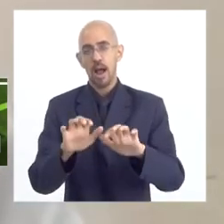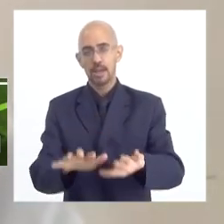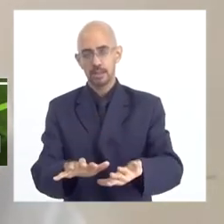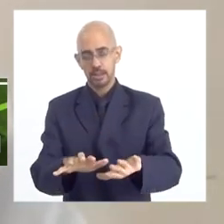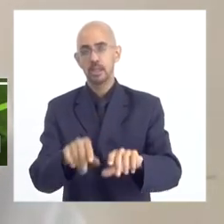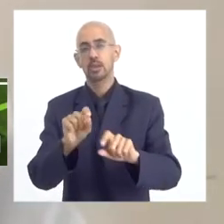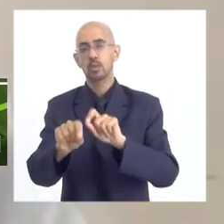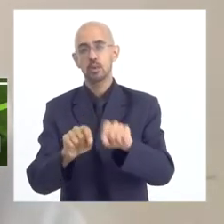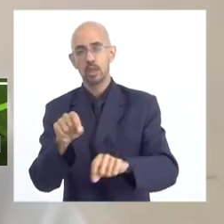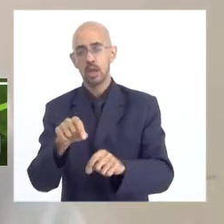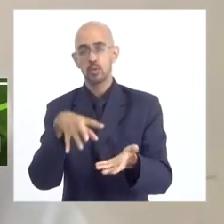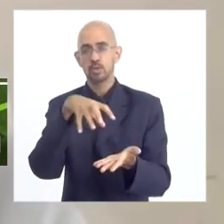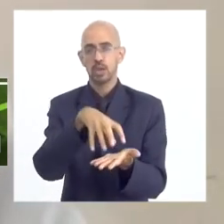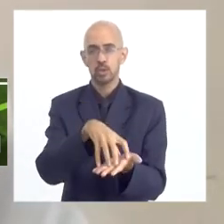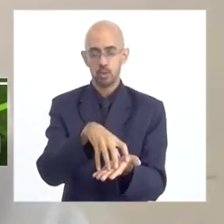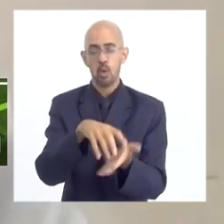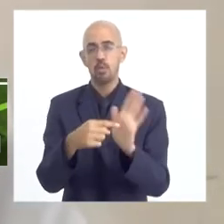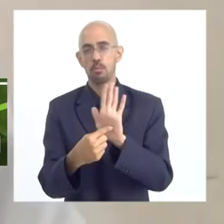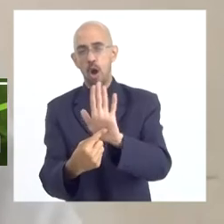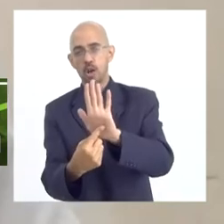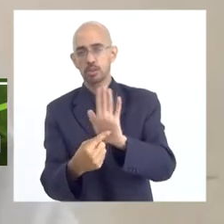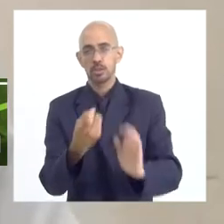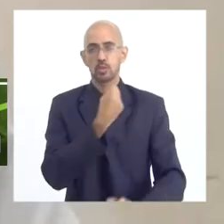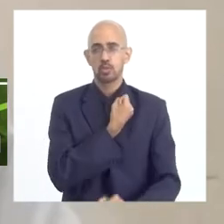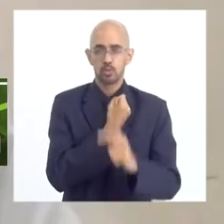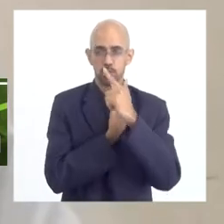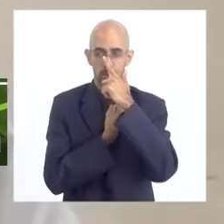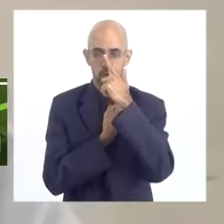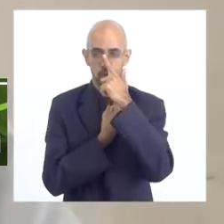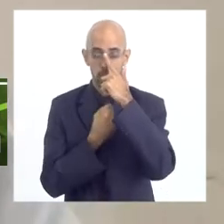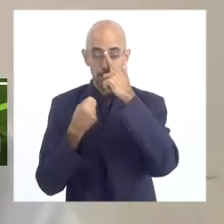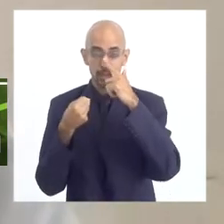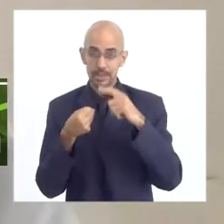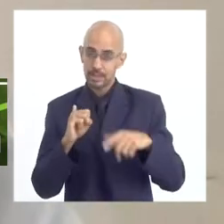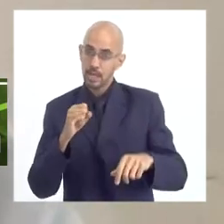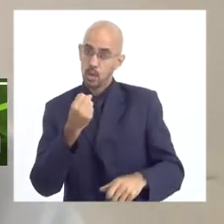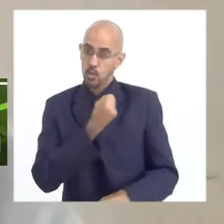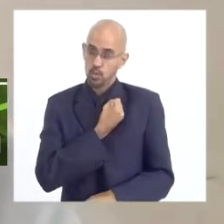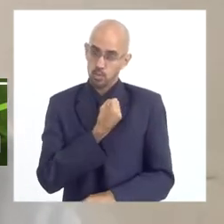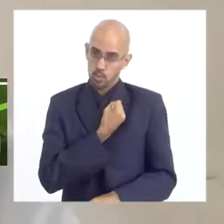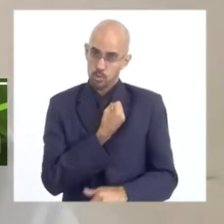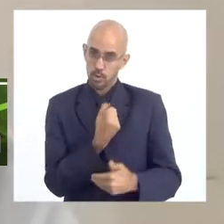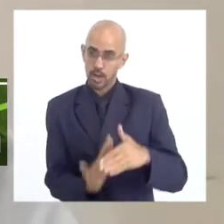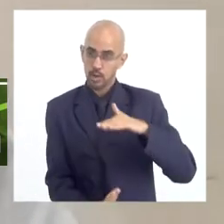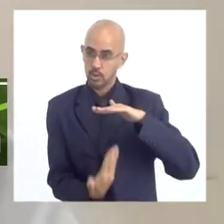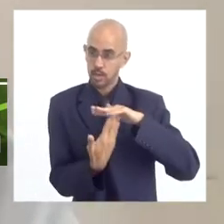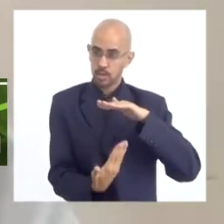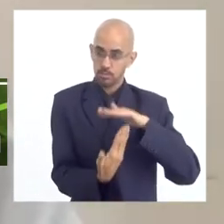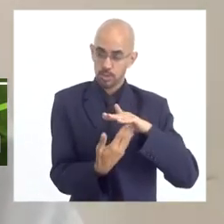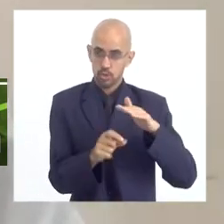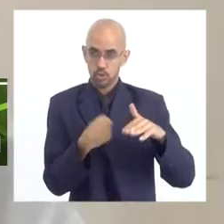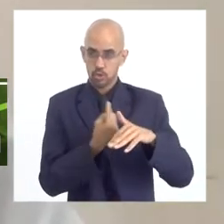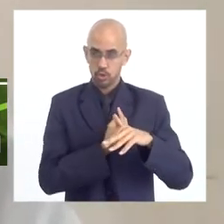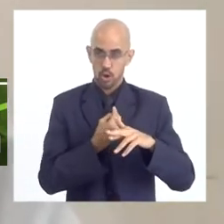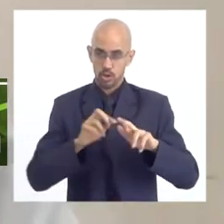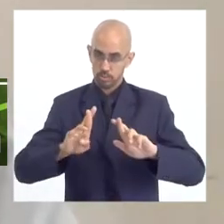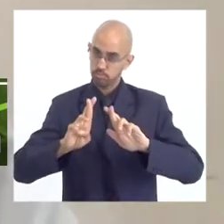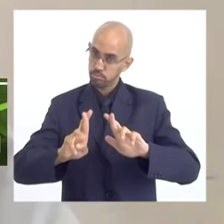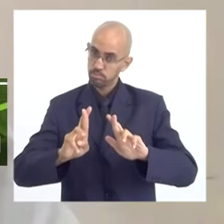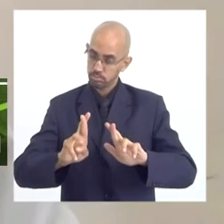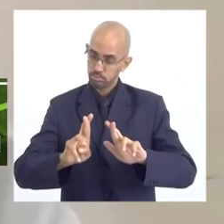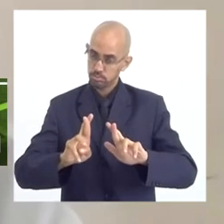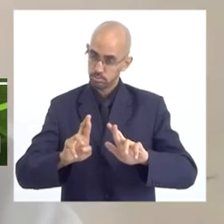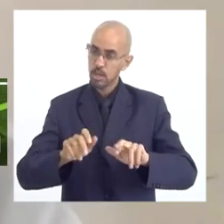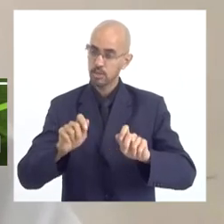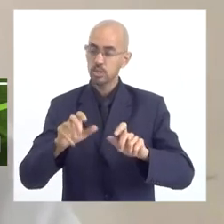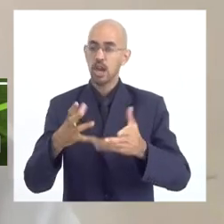órgão apresenta o seu número. Se o número está dentro daquele limite que a gente está esperando, a gente